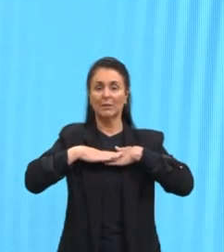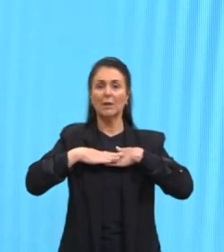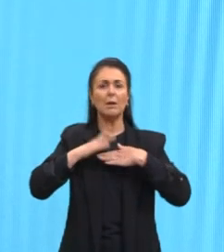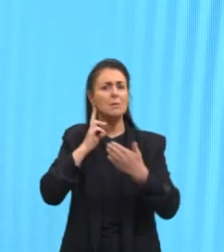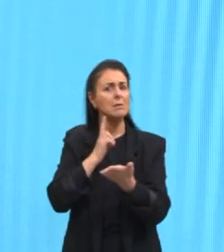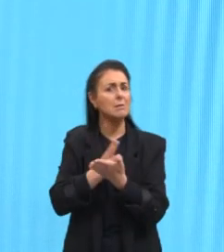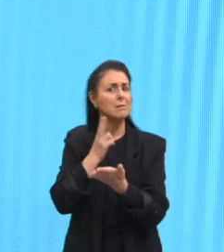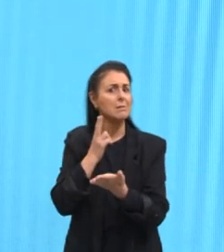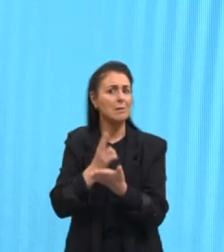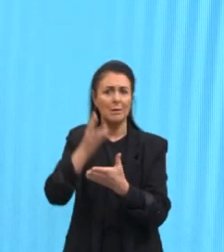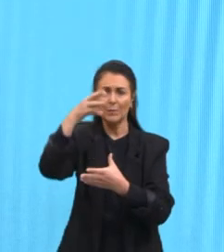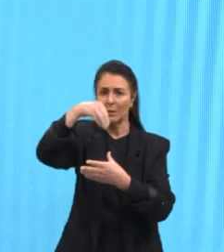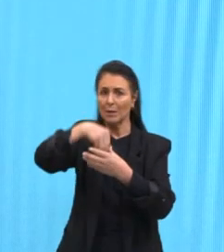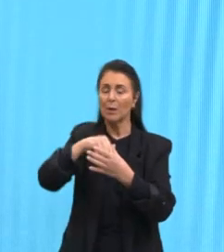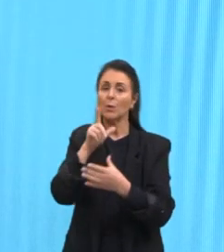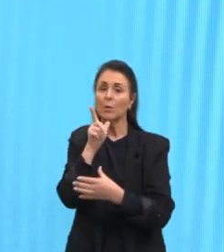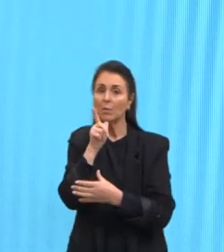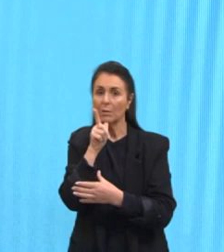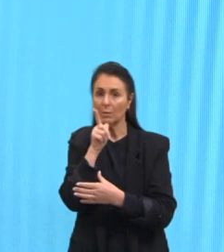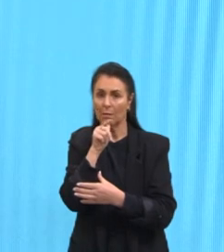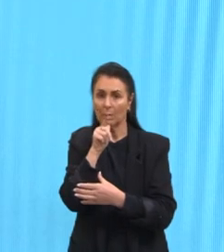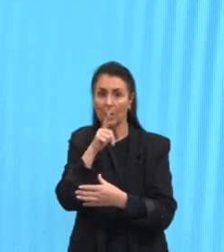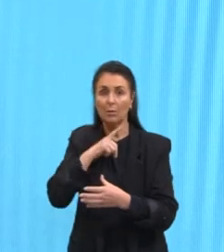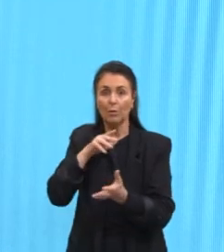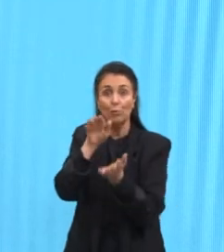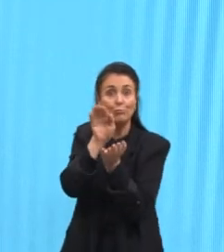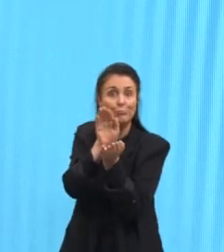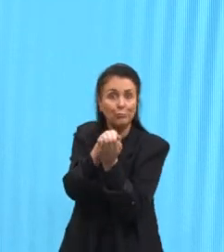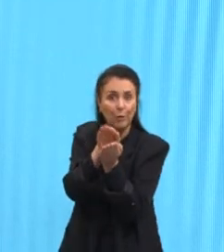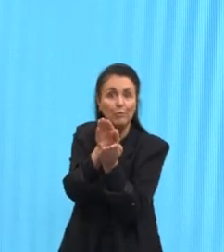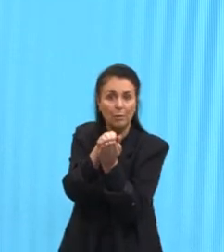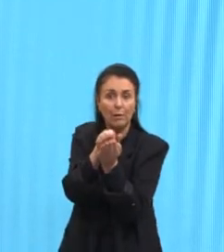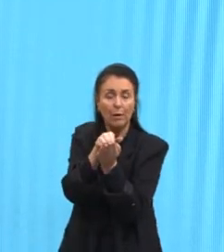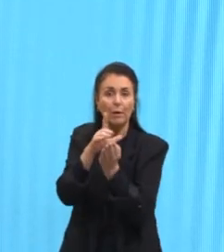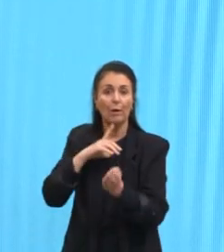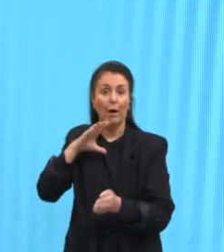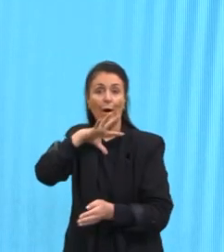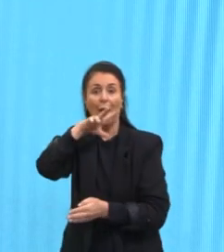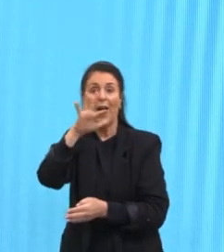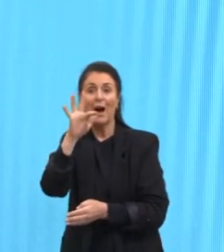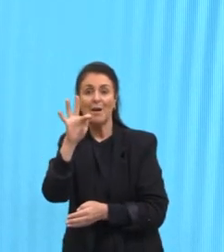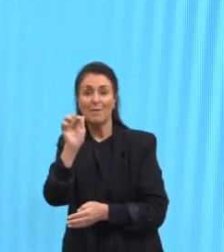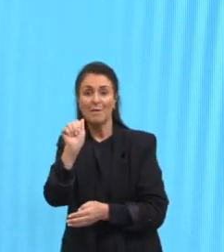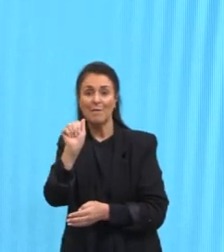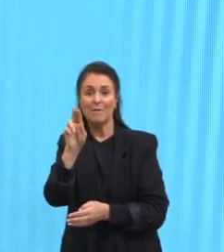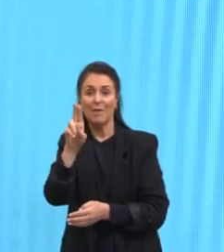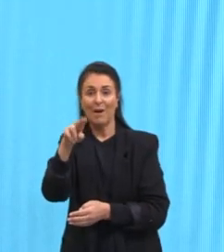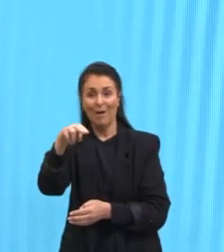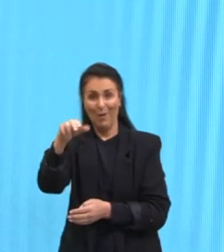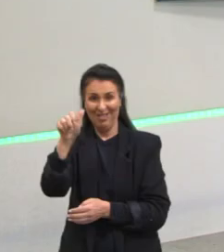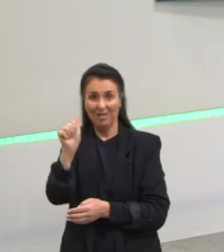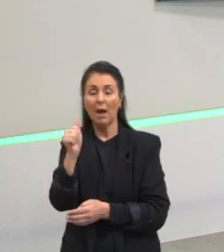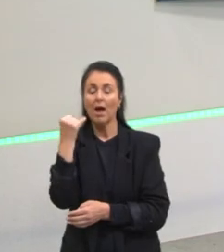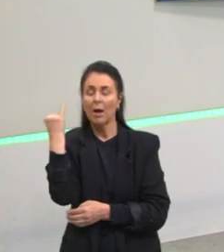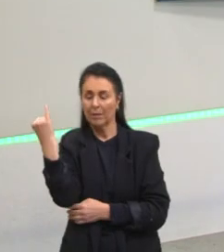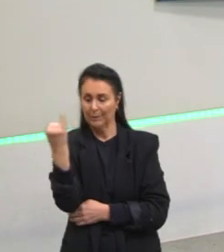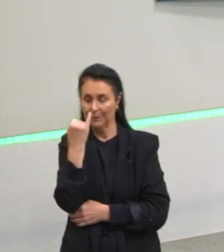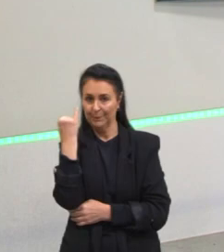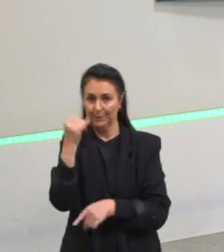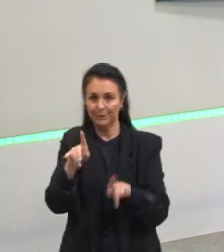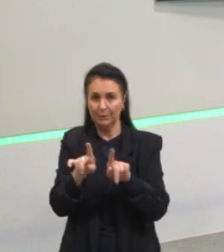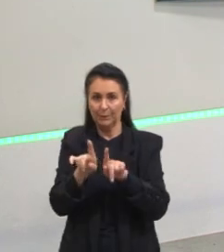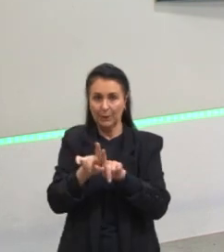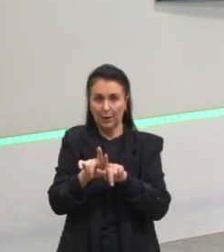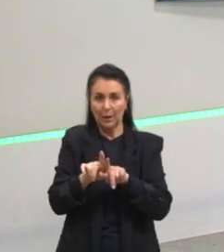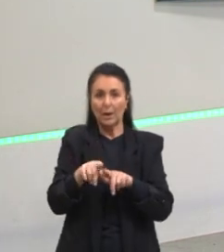permanentemente tu tem jacaré neto tem toda essa essa fauna e relacionado à as águas tá